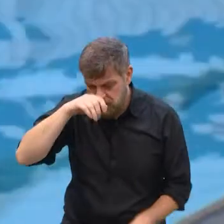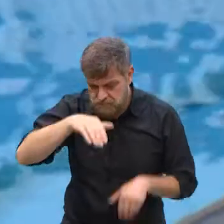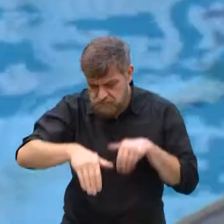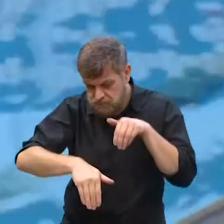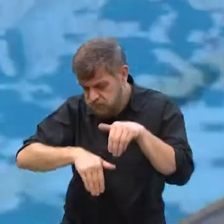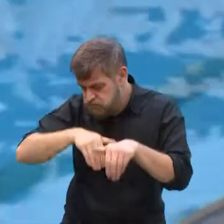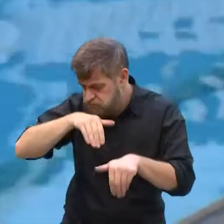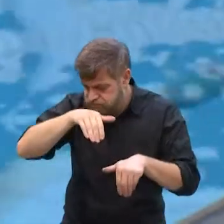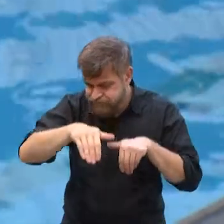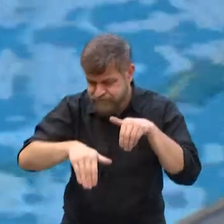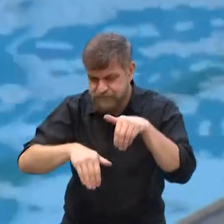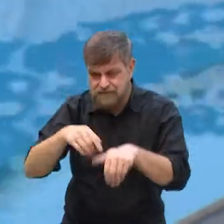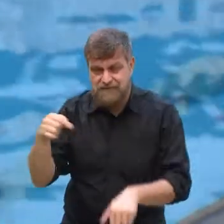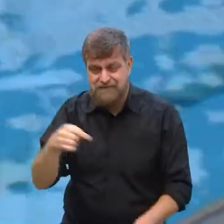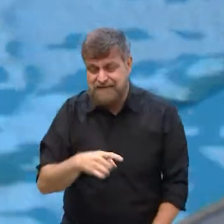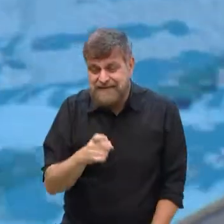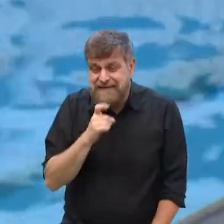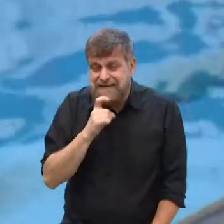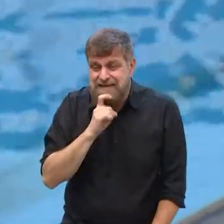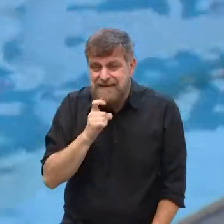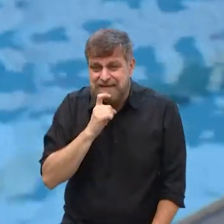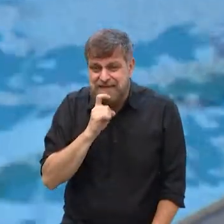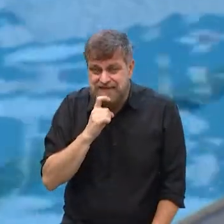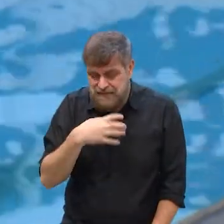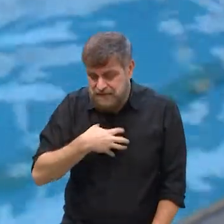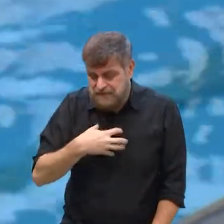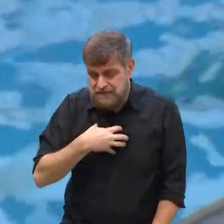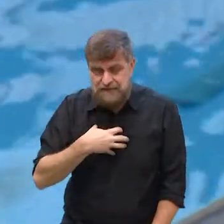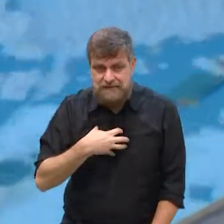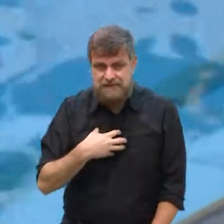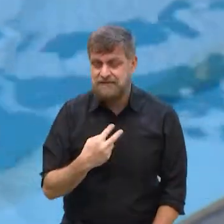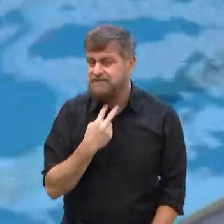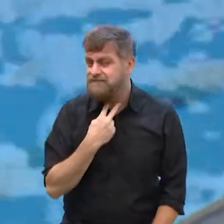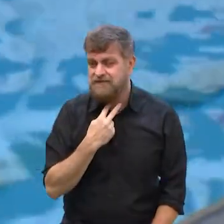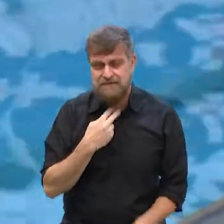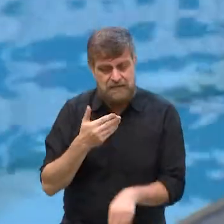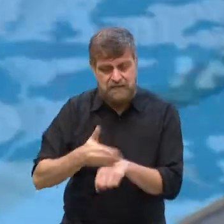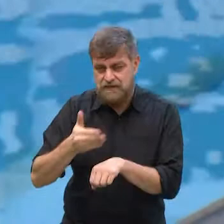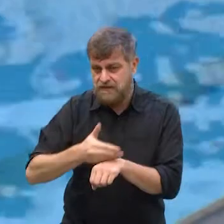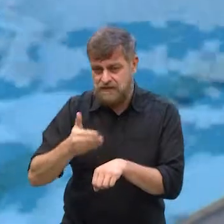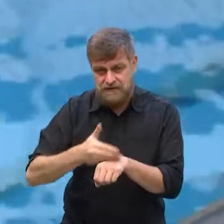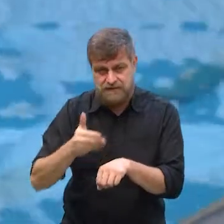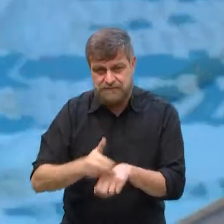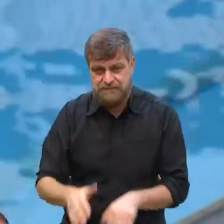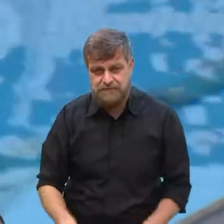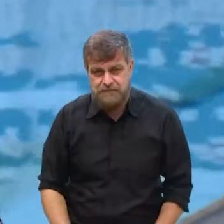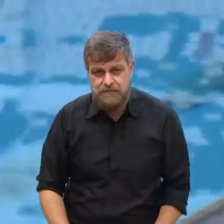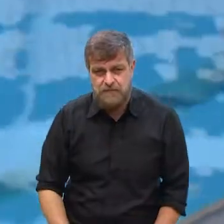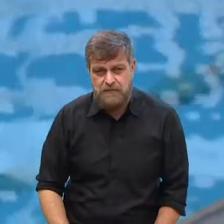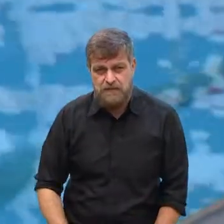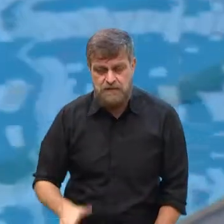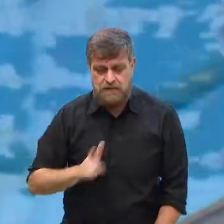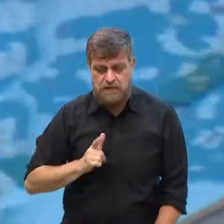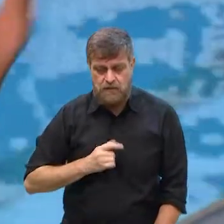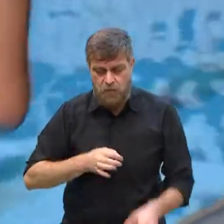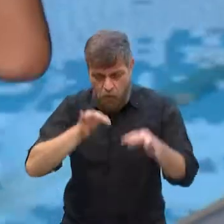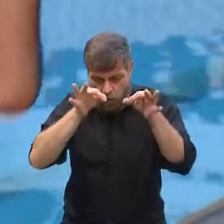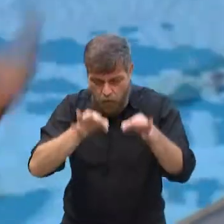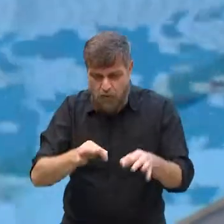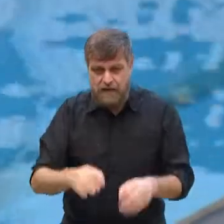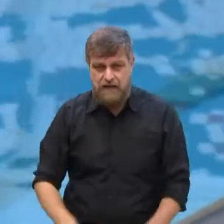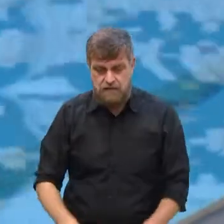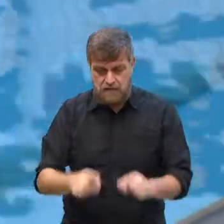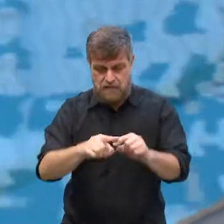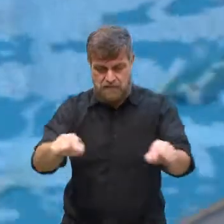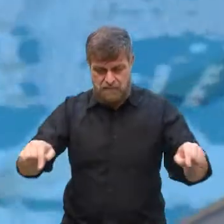tanto quanto eu, vai sentindo mais frio ainda se a água estiver gelada, então sem chances do treinamento. Então uma condição ideal não necessariamente